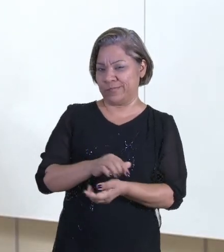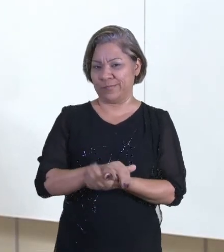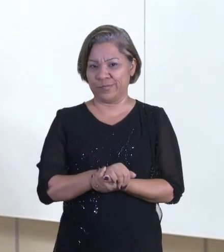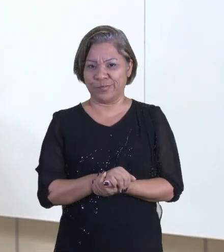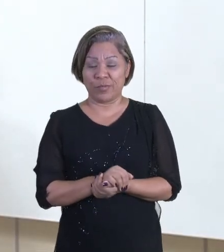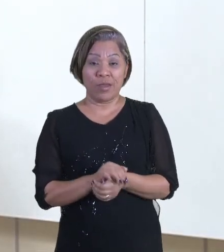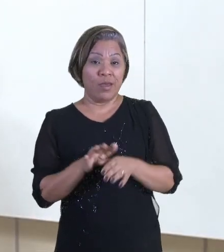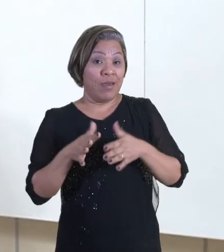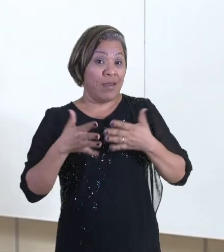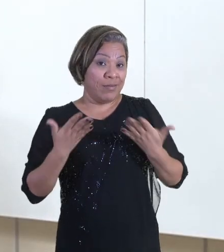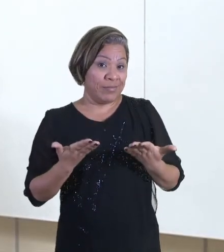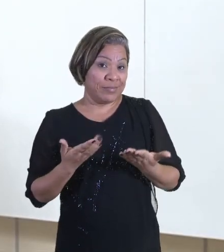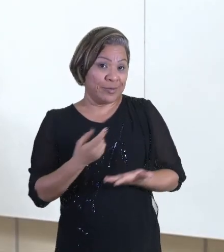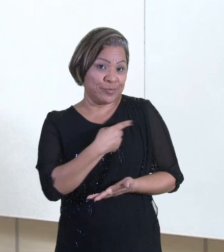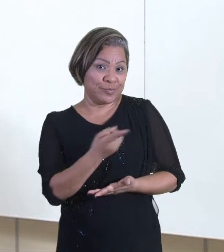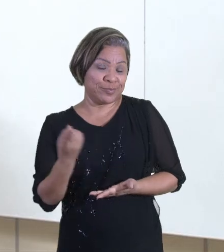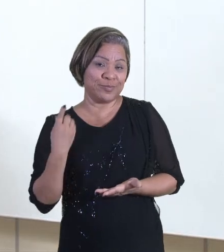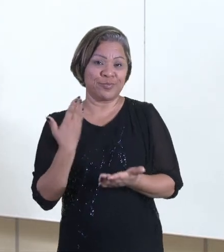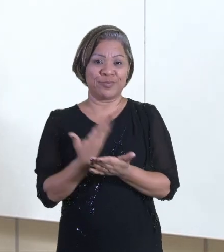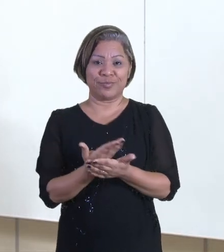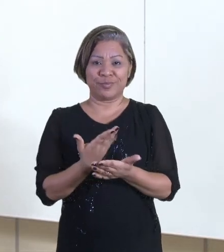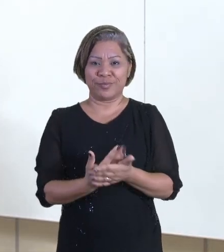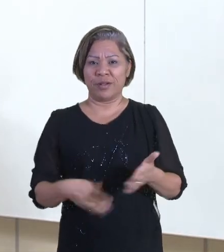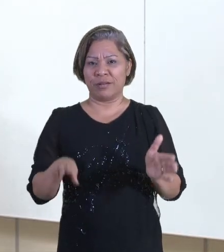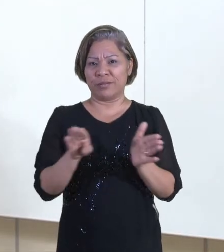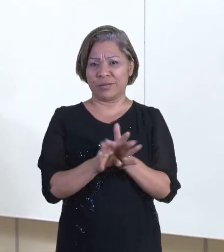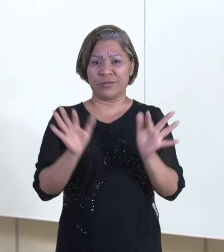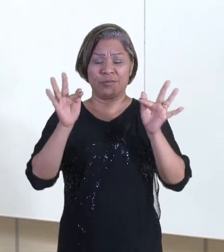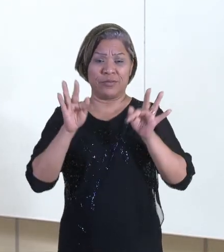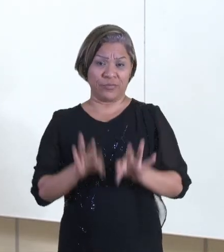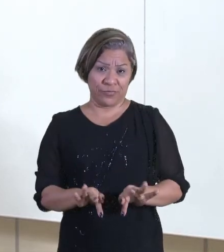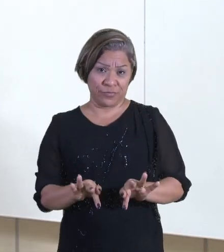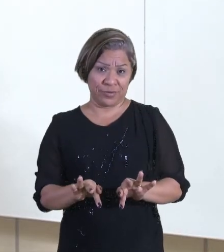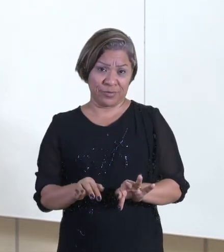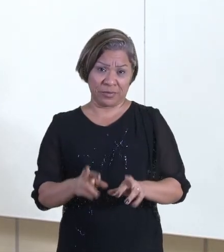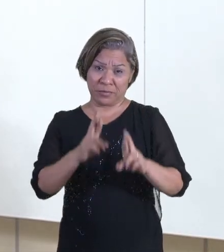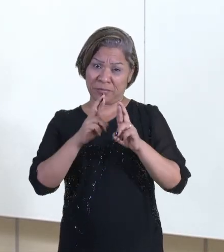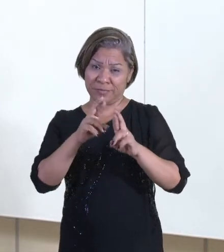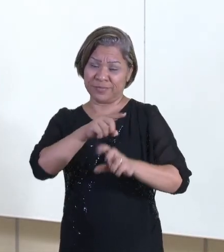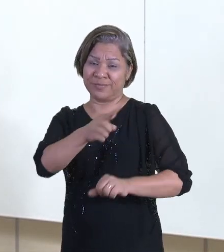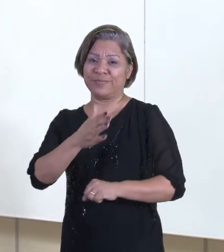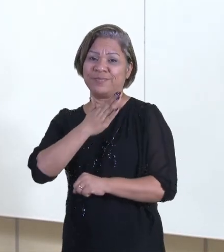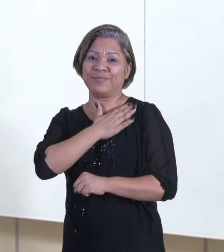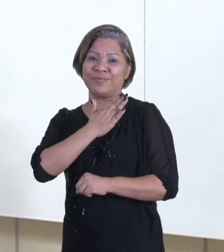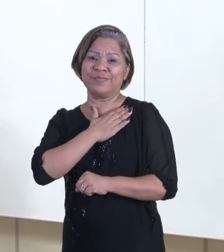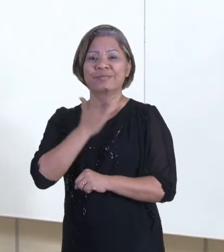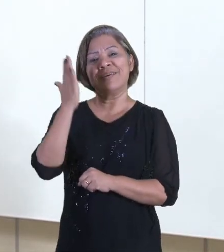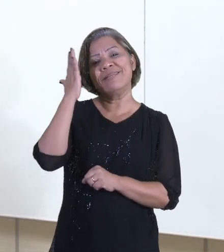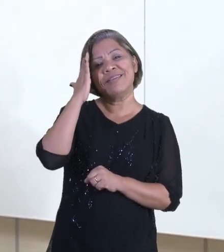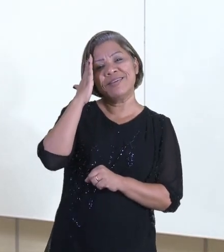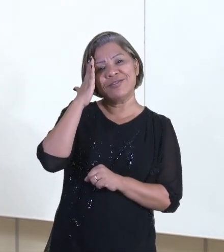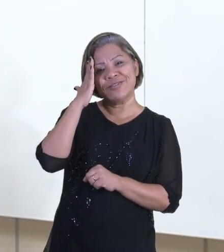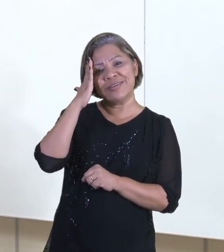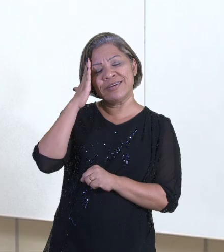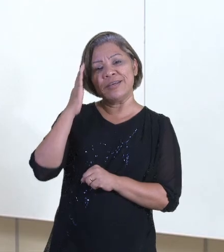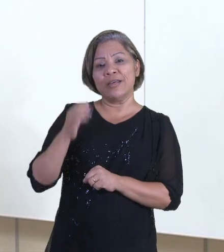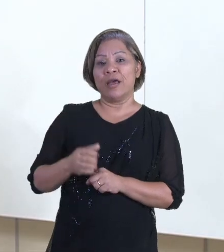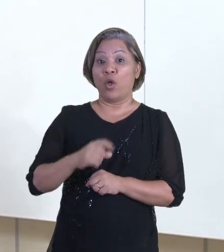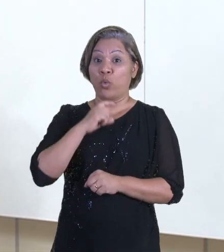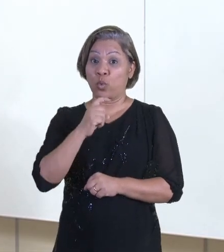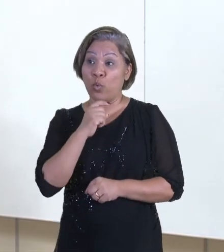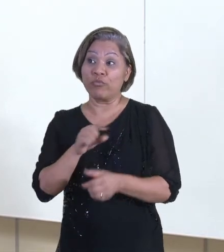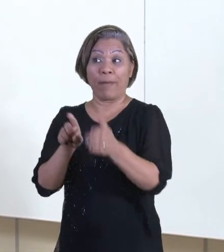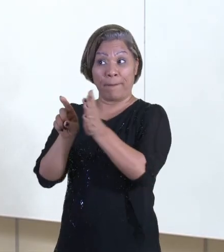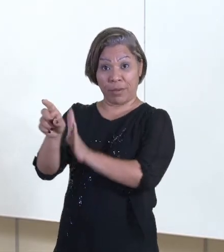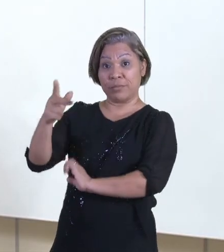aula está chegando ao fim, eu espero que vocês tenham gostado, entendido. Qualquer dúvida, anote e tire com o seu professor, tudo